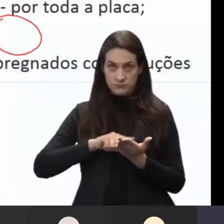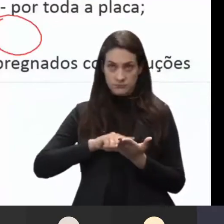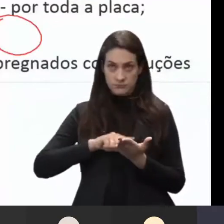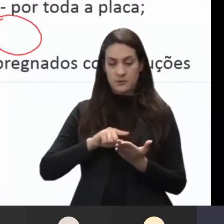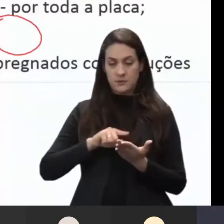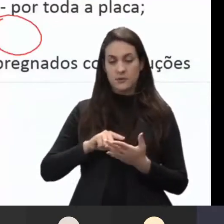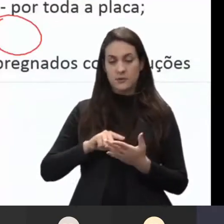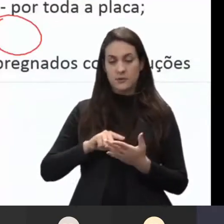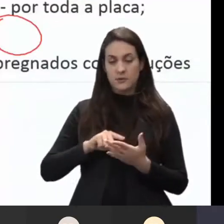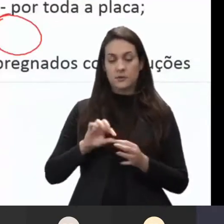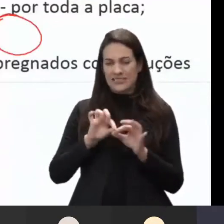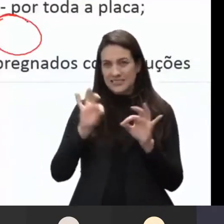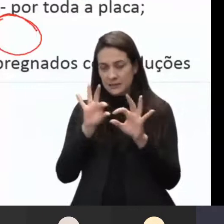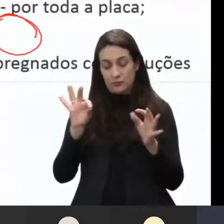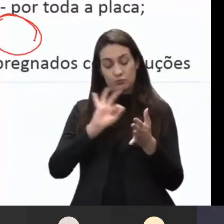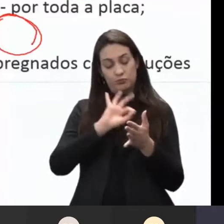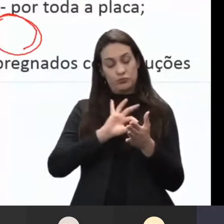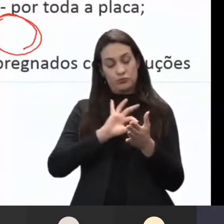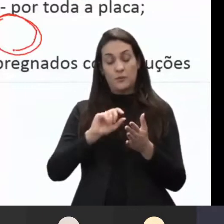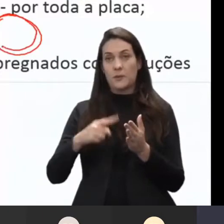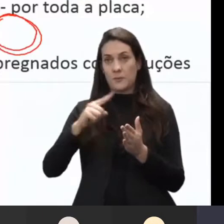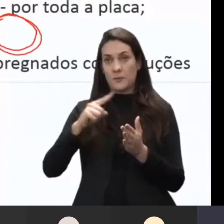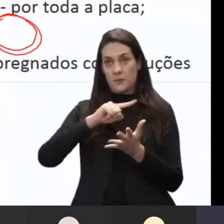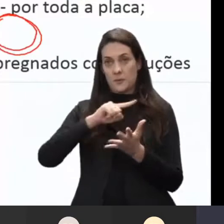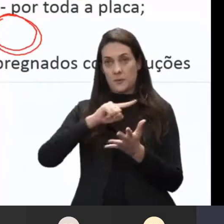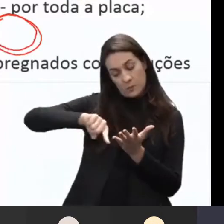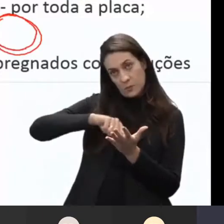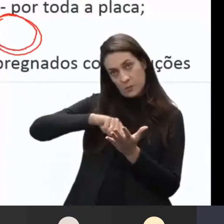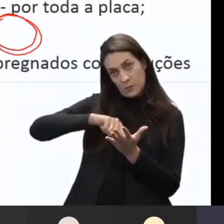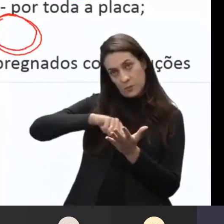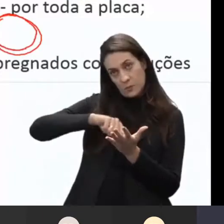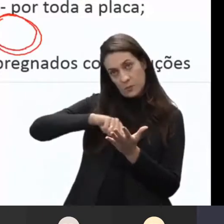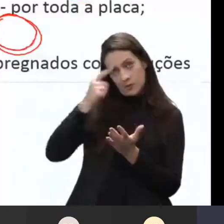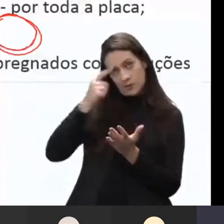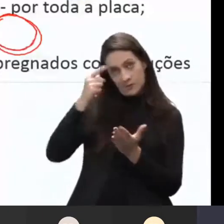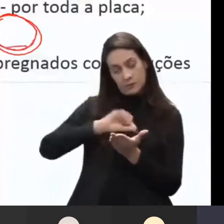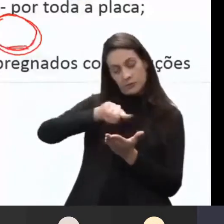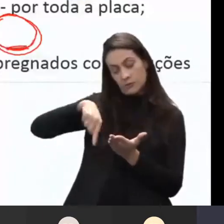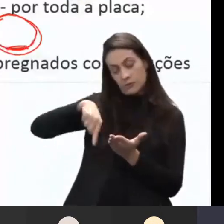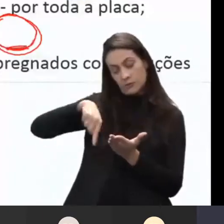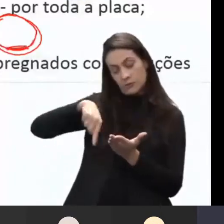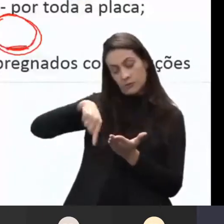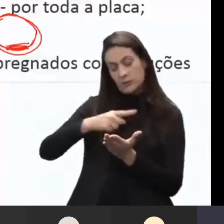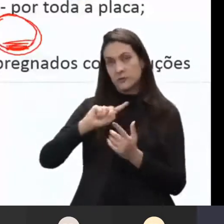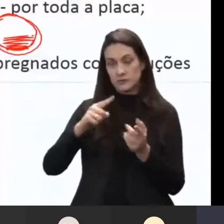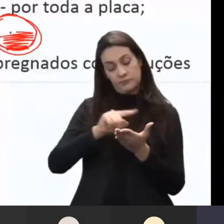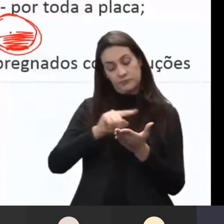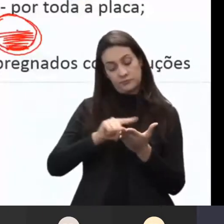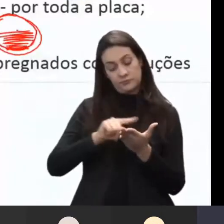suave, você vai fazer um movimento circular por toda a extensão do agar na placa e depois do